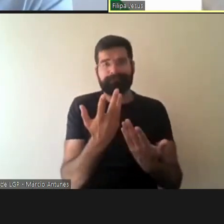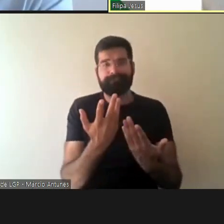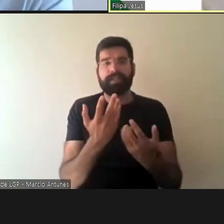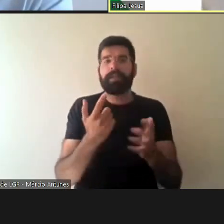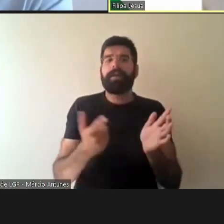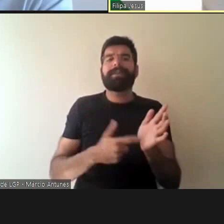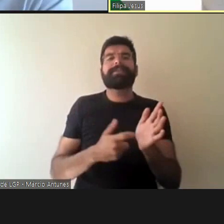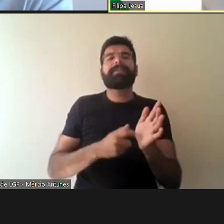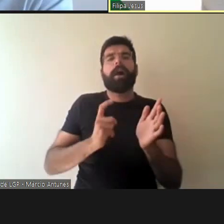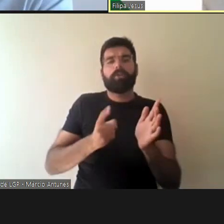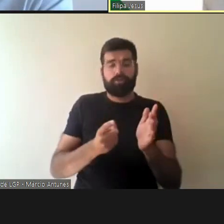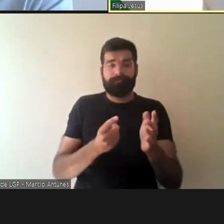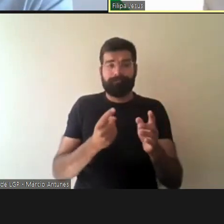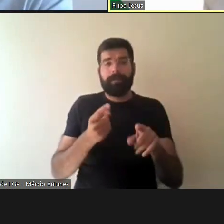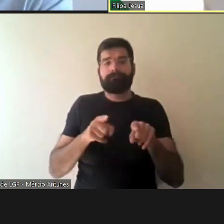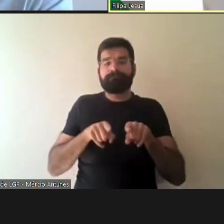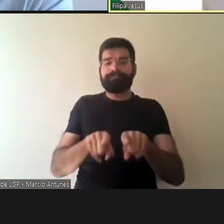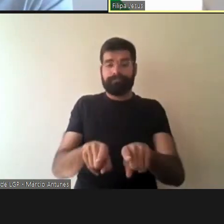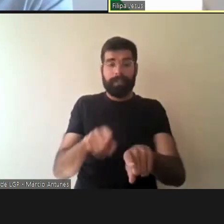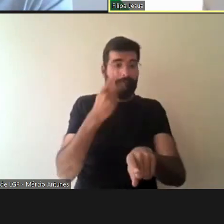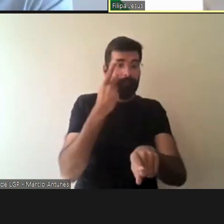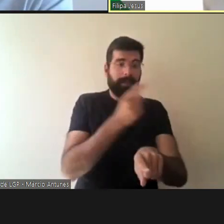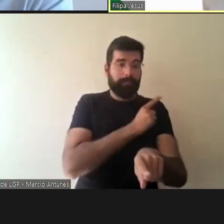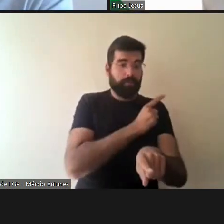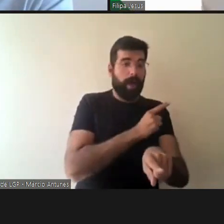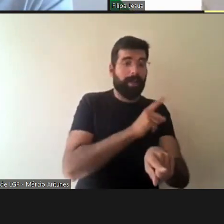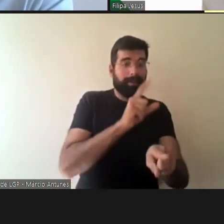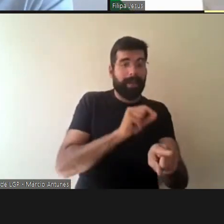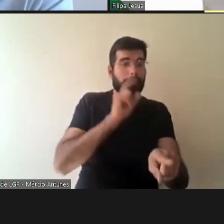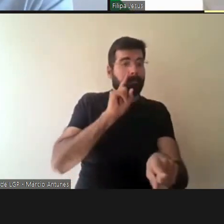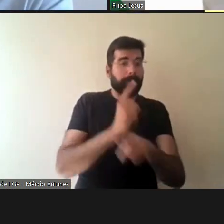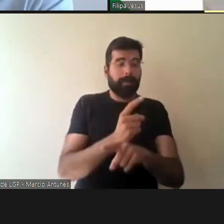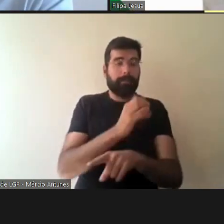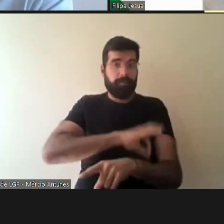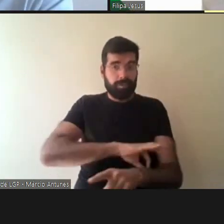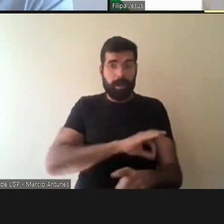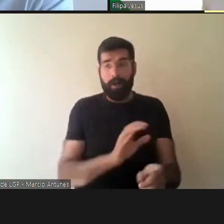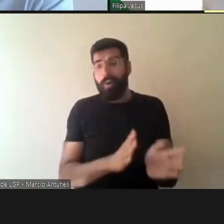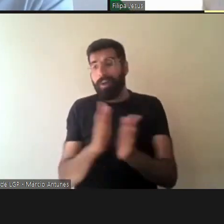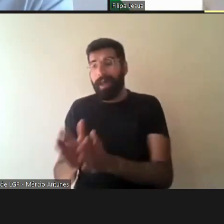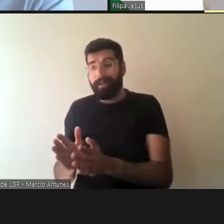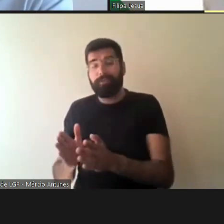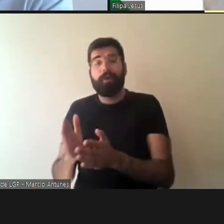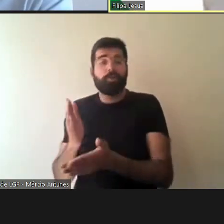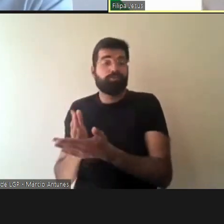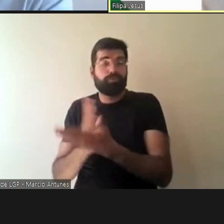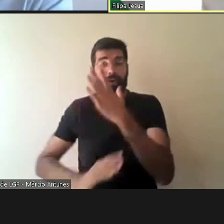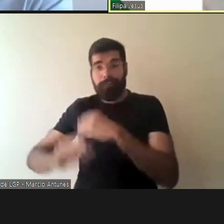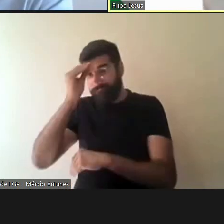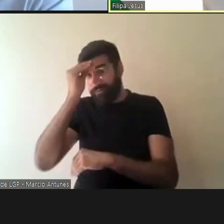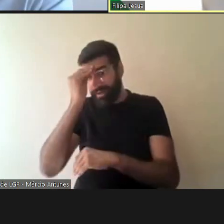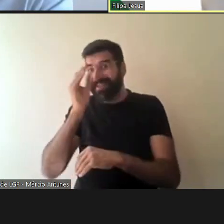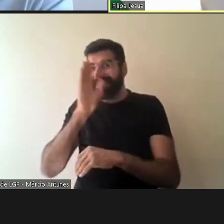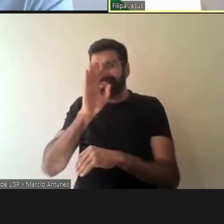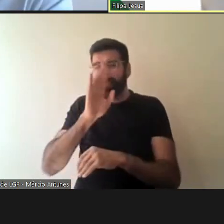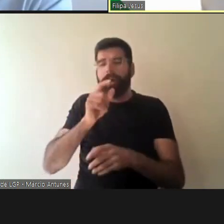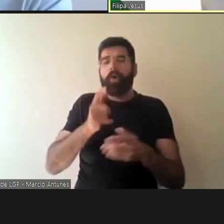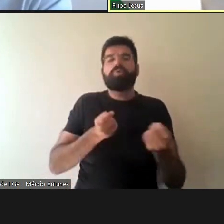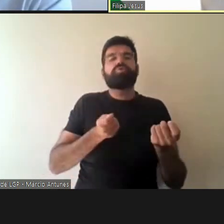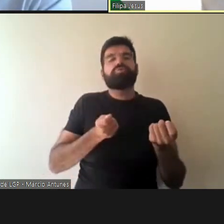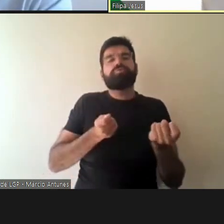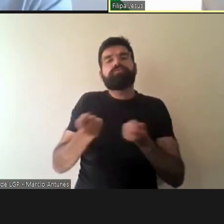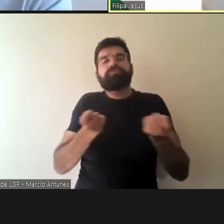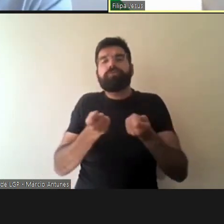de conciliação entre a vida pessoal e a vida profissional, que se não for estimulada e acompanhada pelos dirigentes e